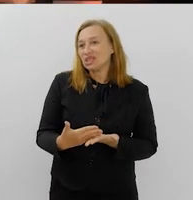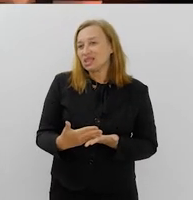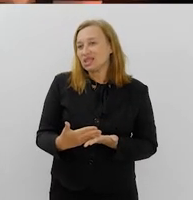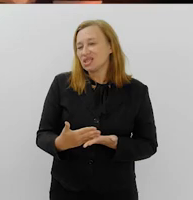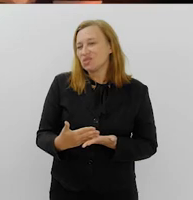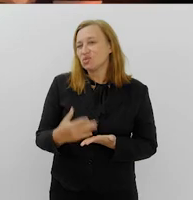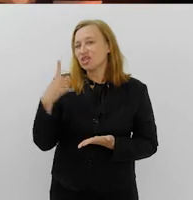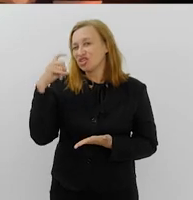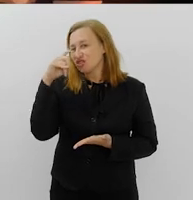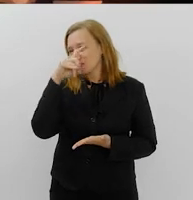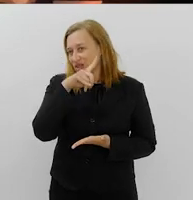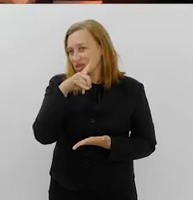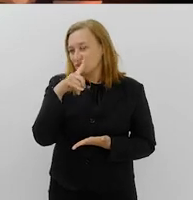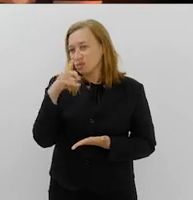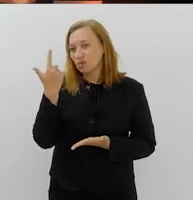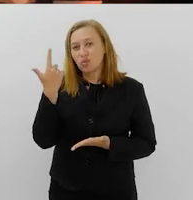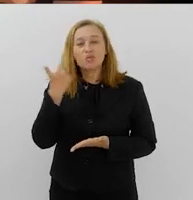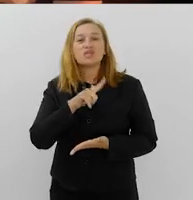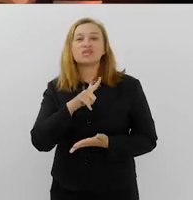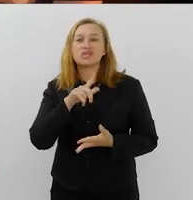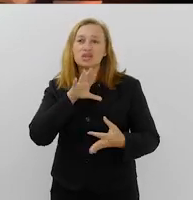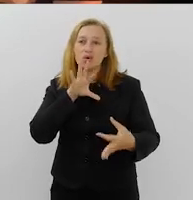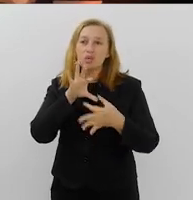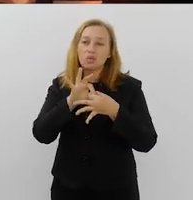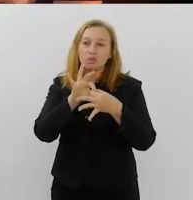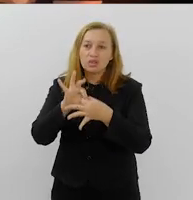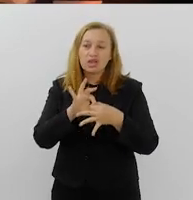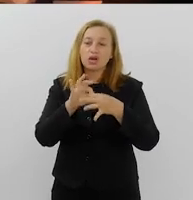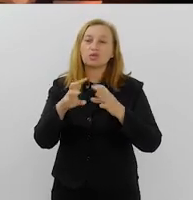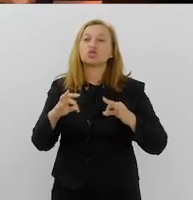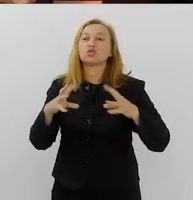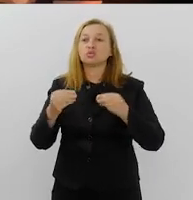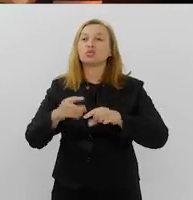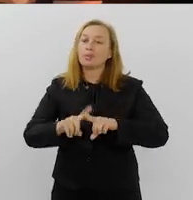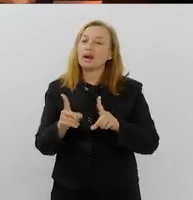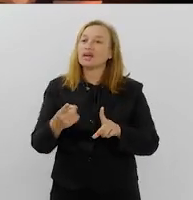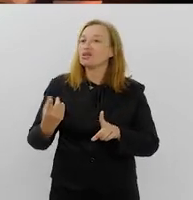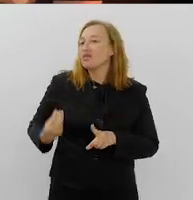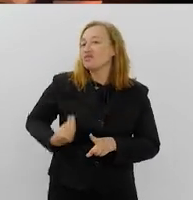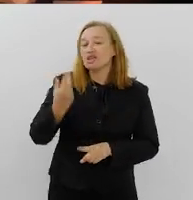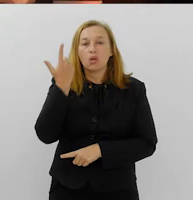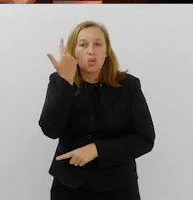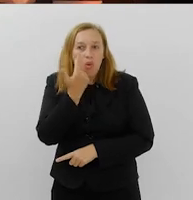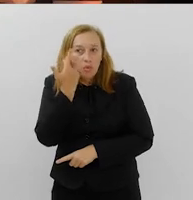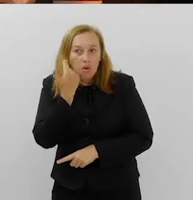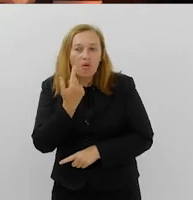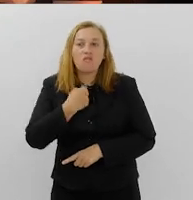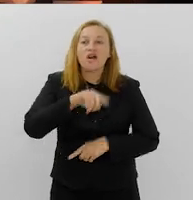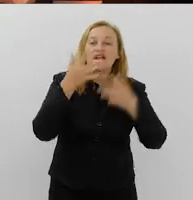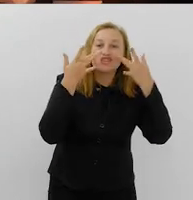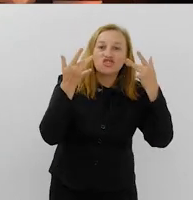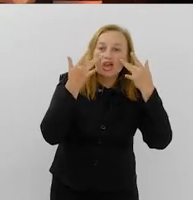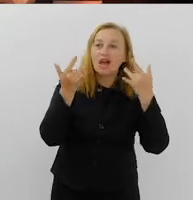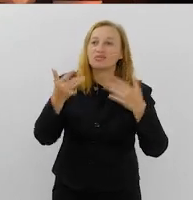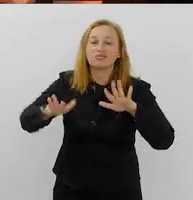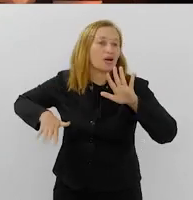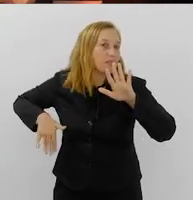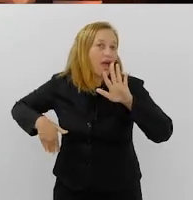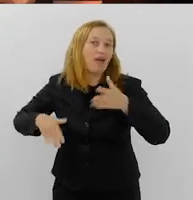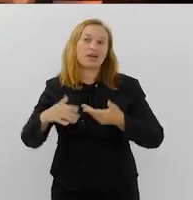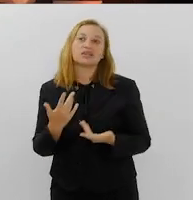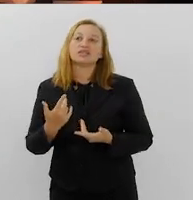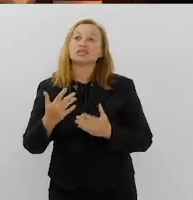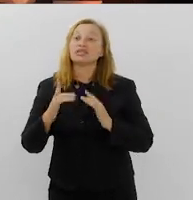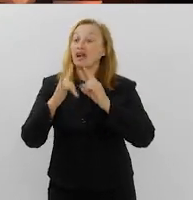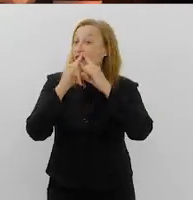No início até era mais difícil a gente conseguir harmonizar, né, tudo isso. Mas ele tem a vida realmente normal, ele vai a teatro, vai à